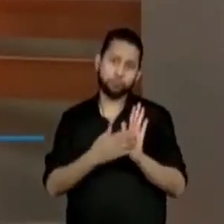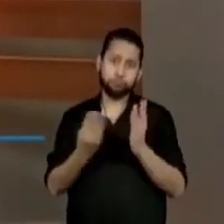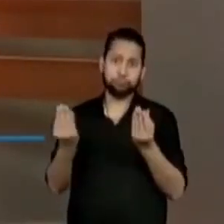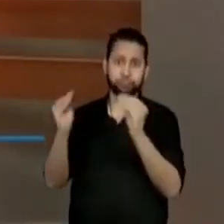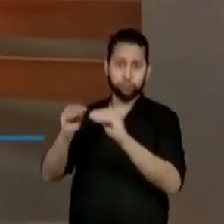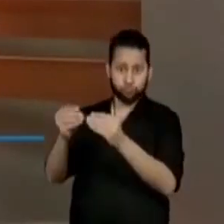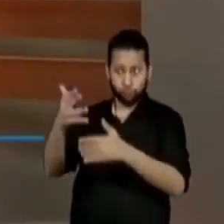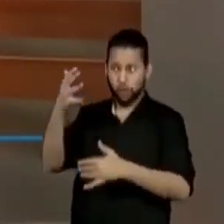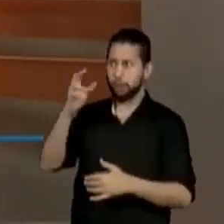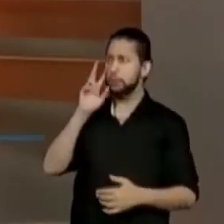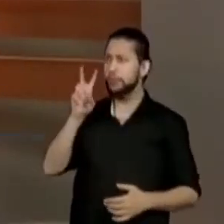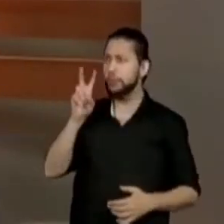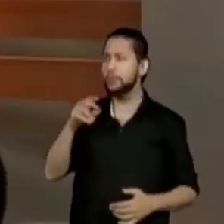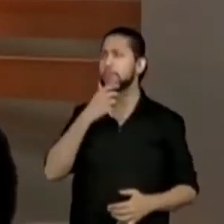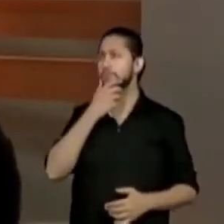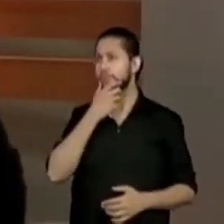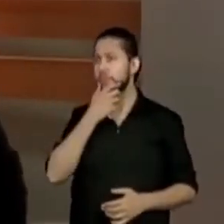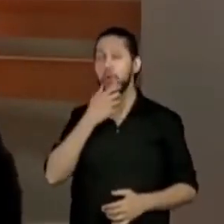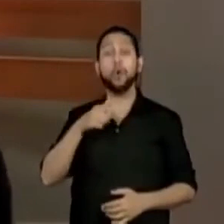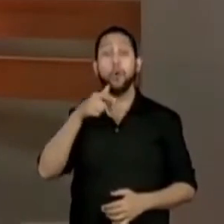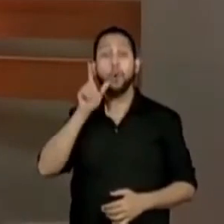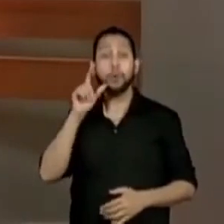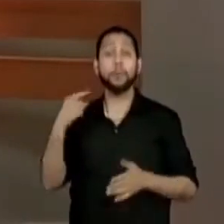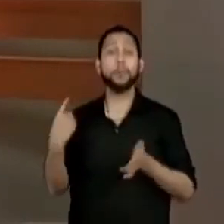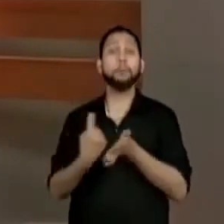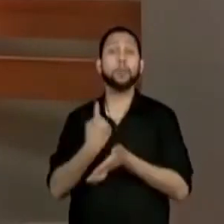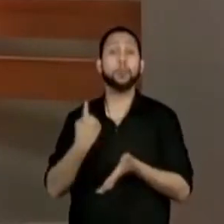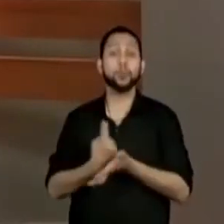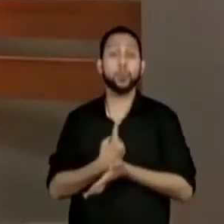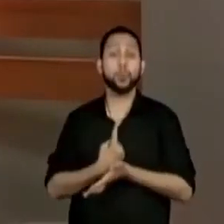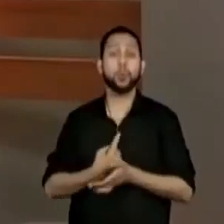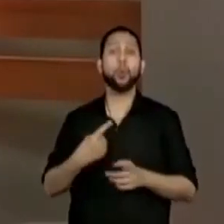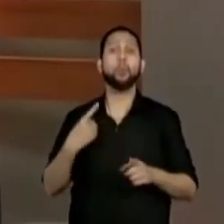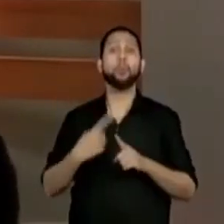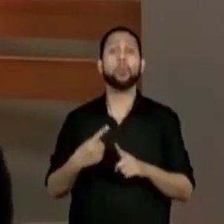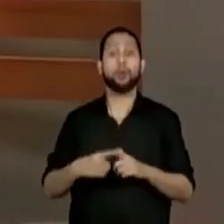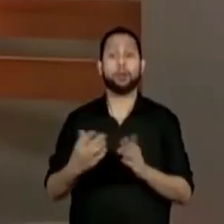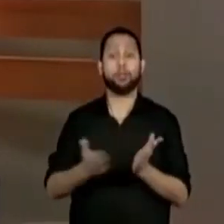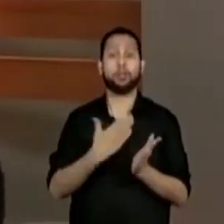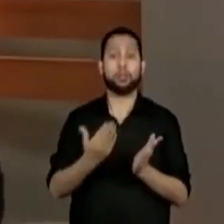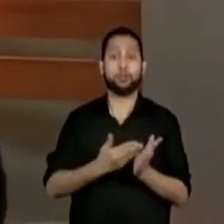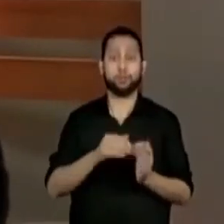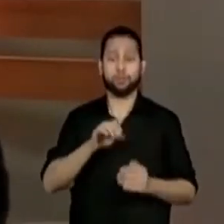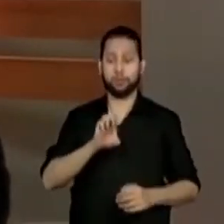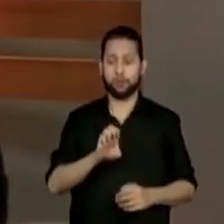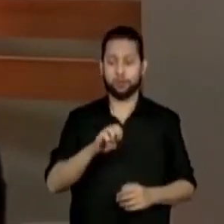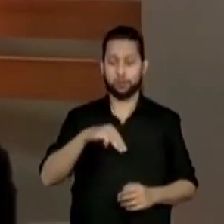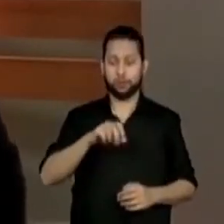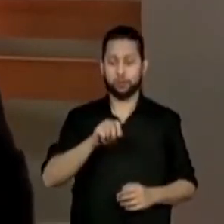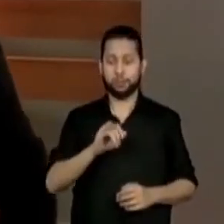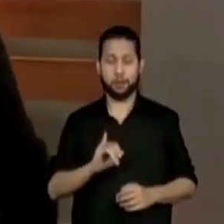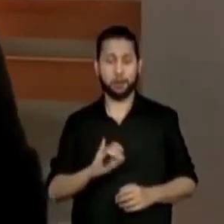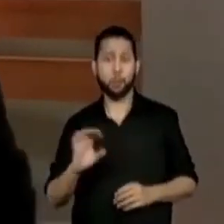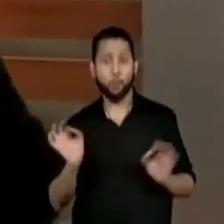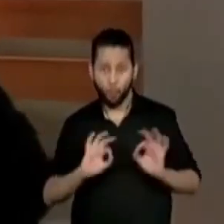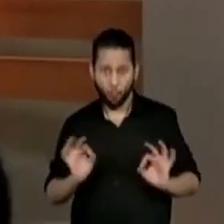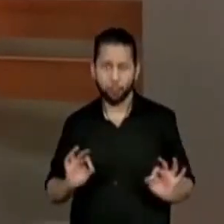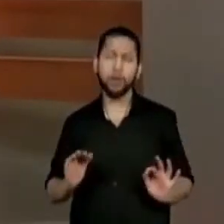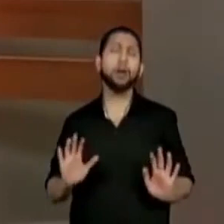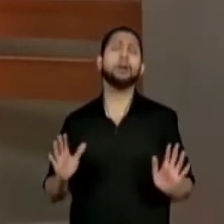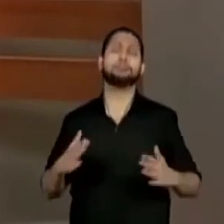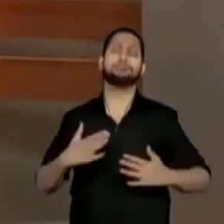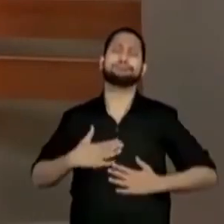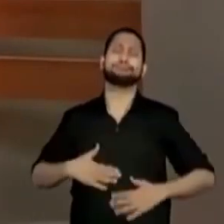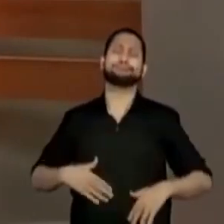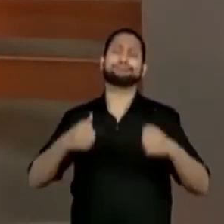aí Eu verifiquei algumas mensagens ontem sobre porque que não estava-se utilizando o livro do emai E aí eu vou esclarecer Por